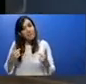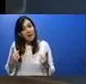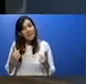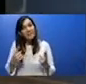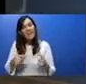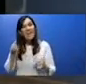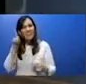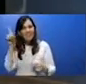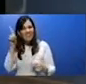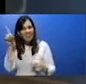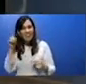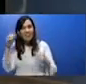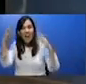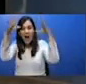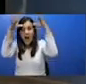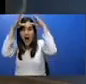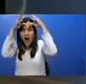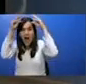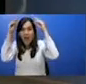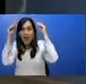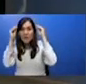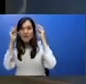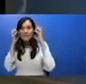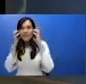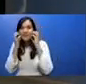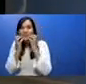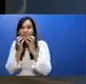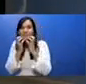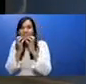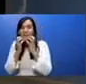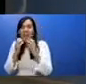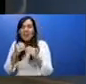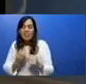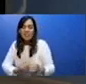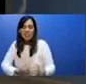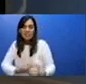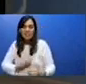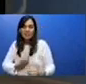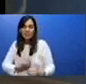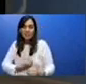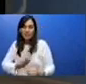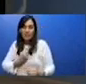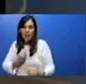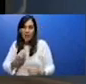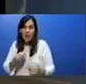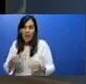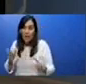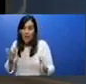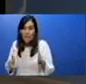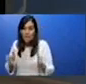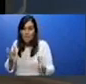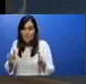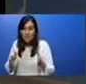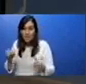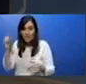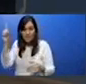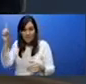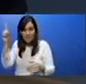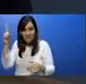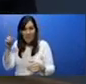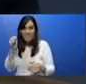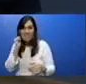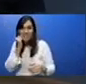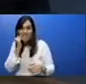é que Leonardo da Vinci nasceu e cresceu em uma época em que tudo isso se